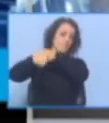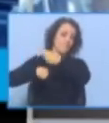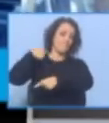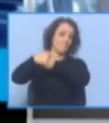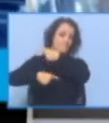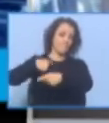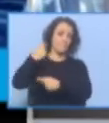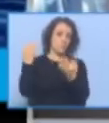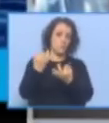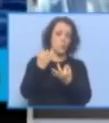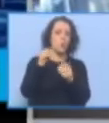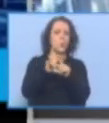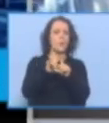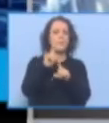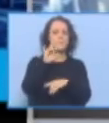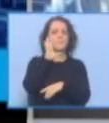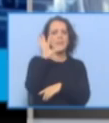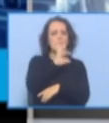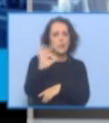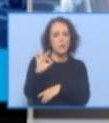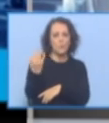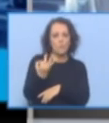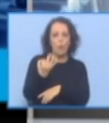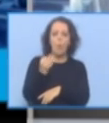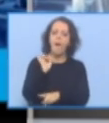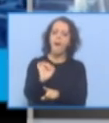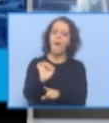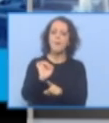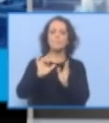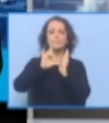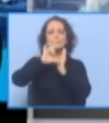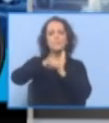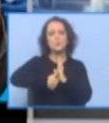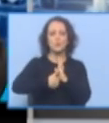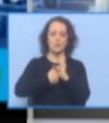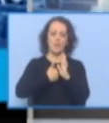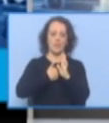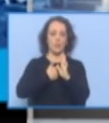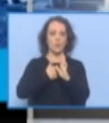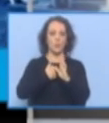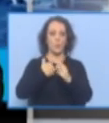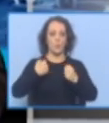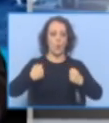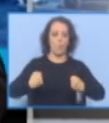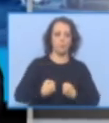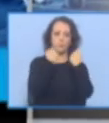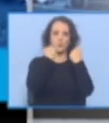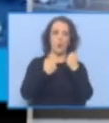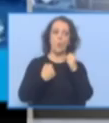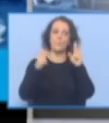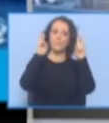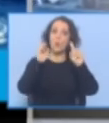procuraram, nas suas dinâmicas e nos seus projetos de afirmação por oposição ao